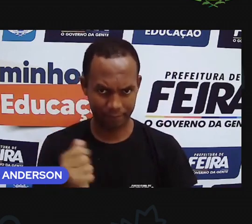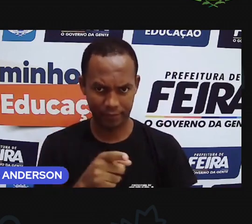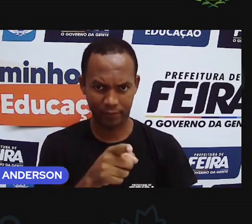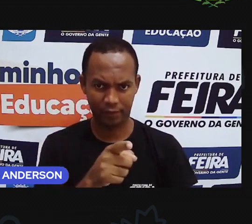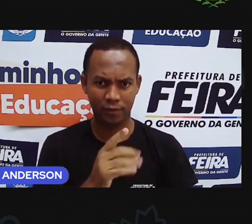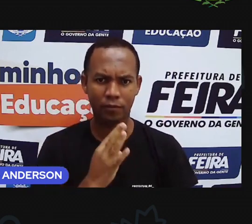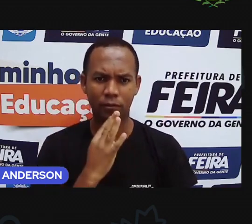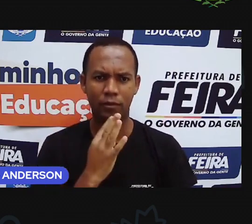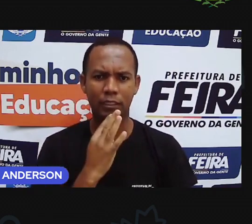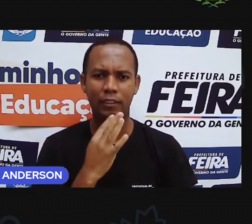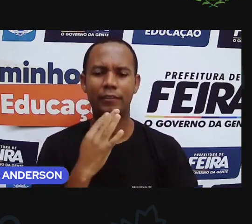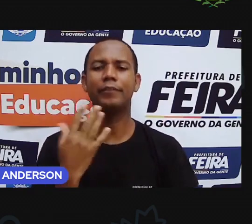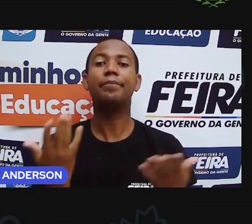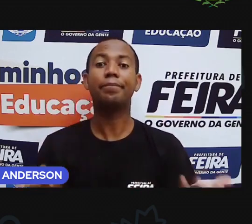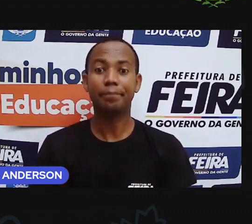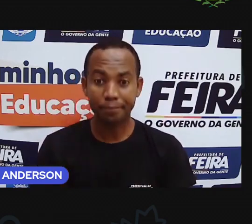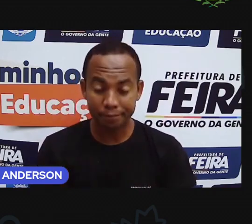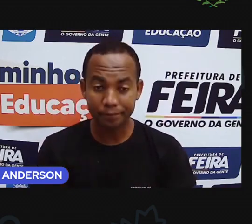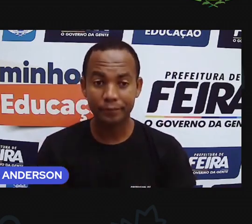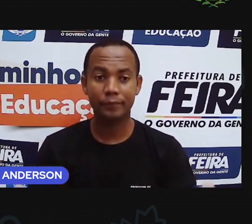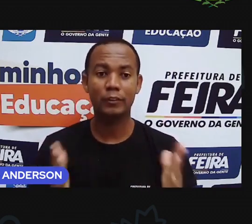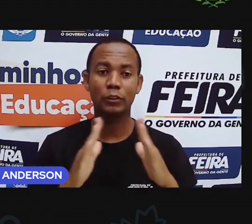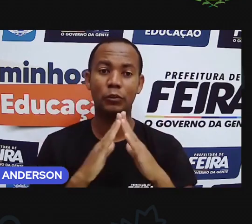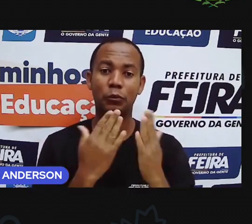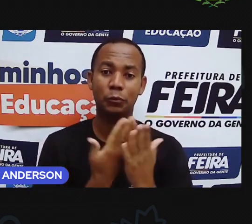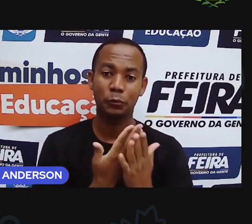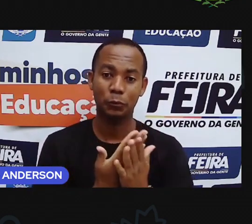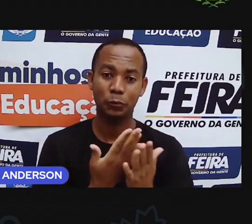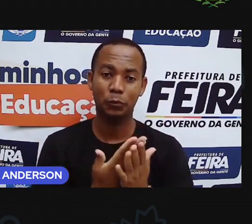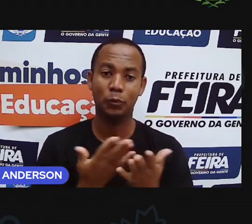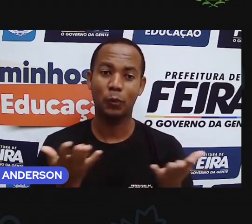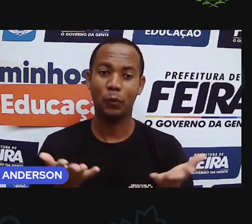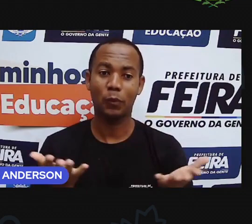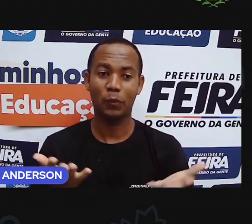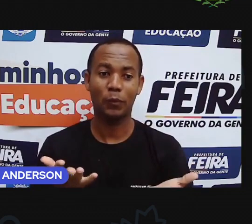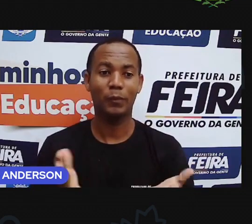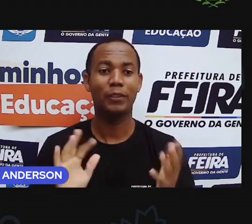trata a aula de hoje? Olha.